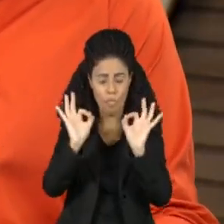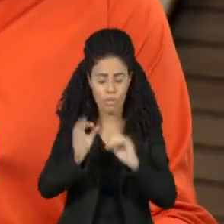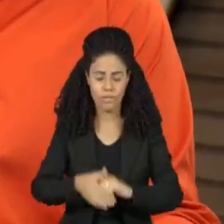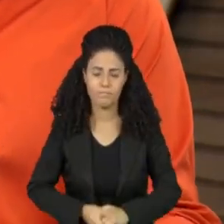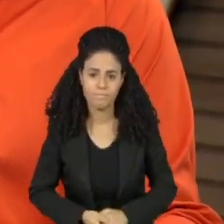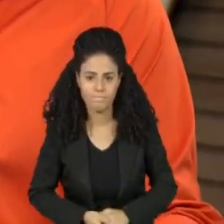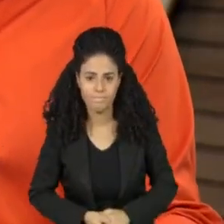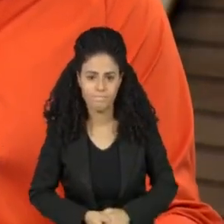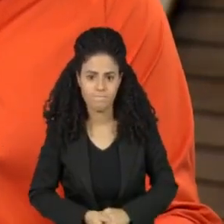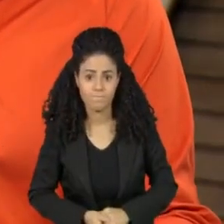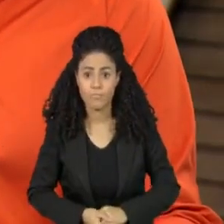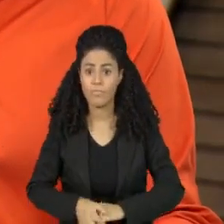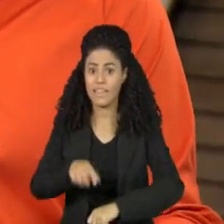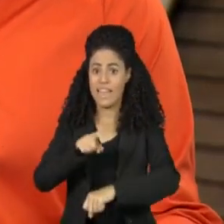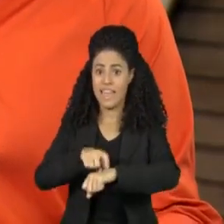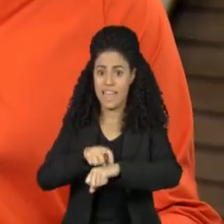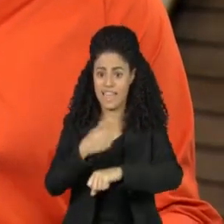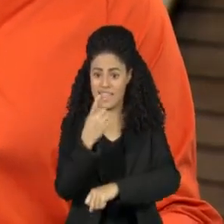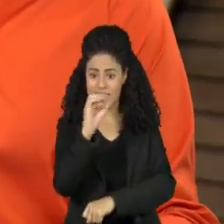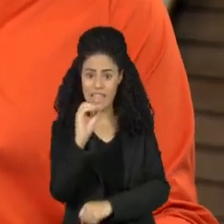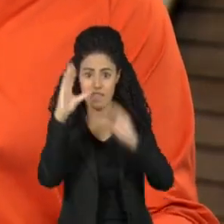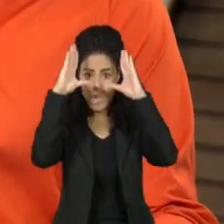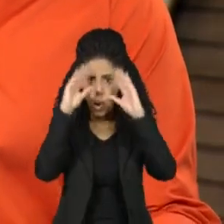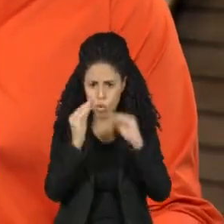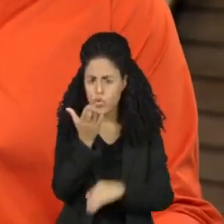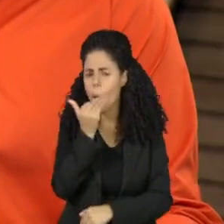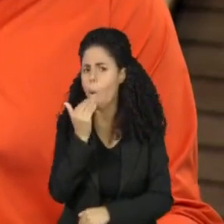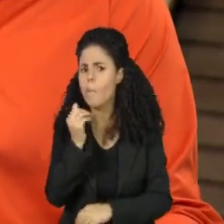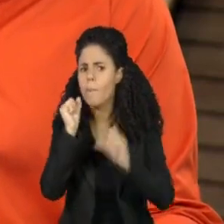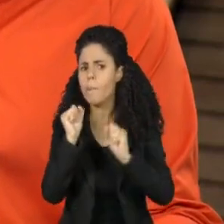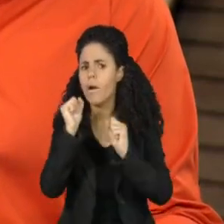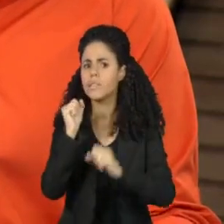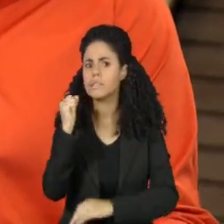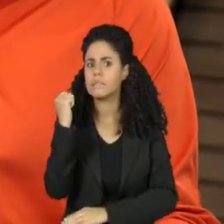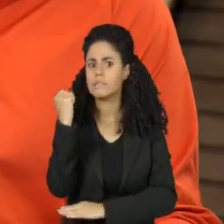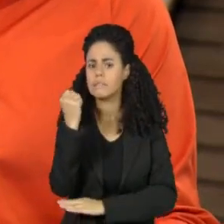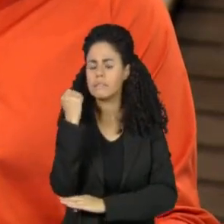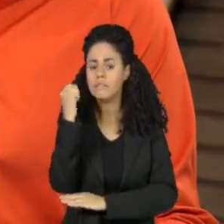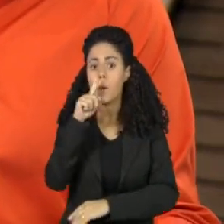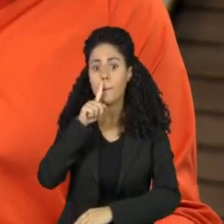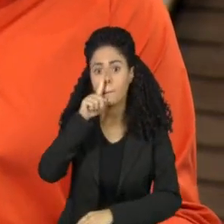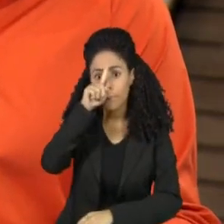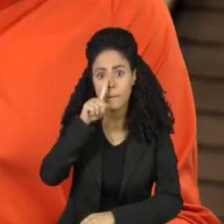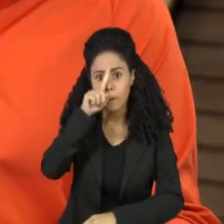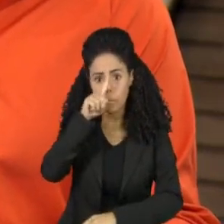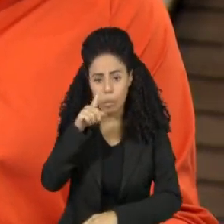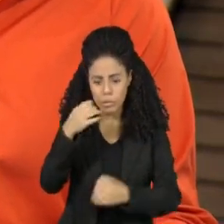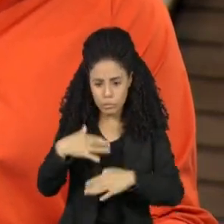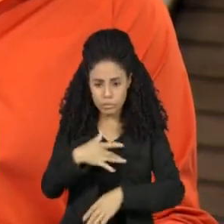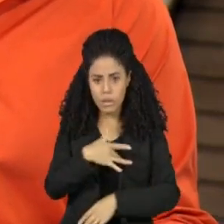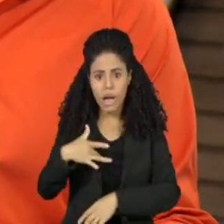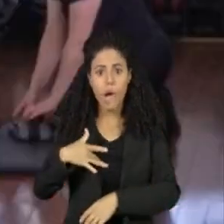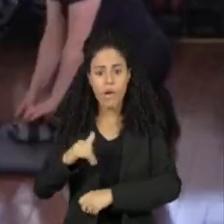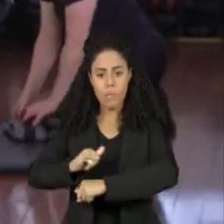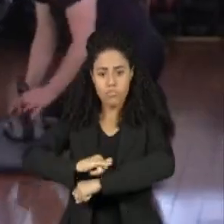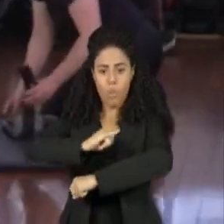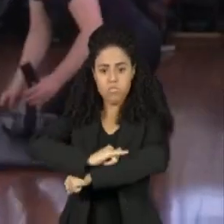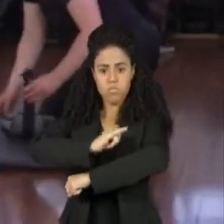Jantar depois das 10 horas da noite pode provocar alterações no organismo que aumentam o risco de